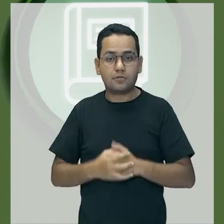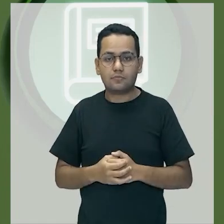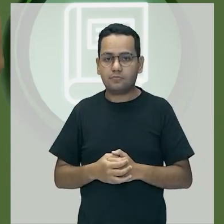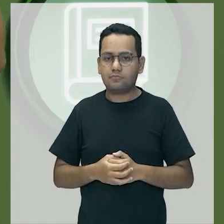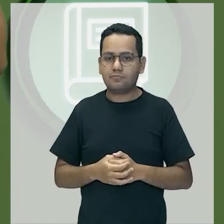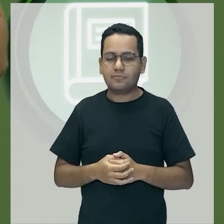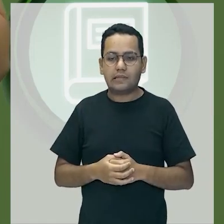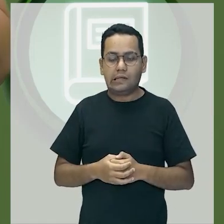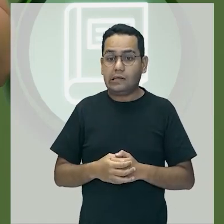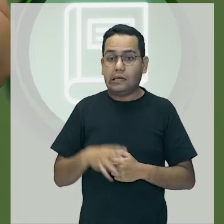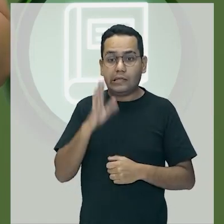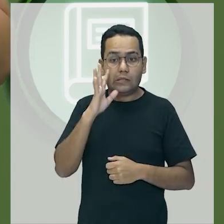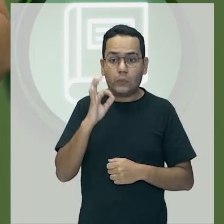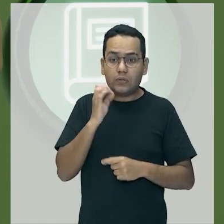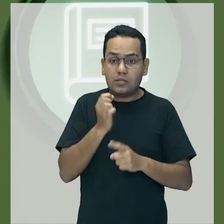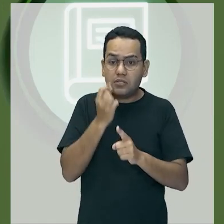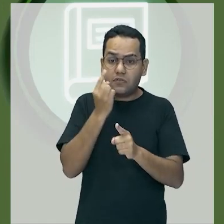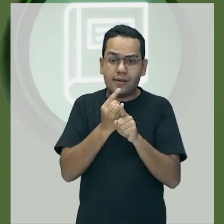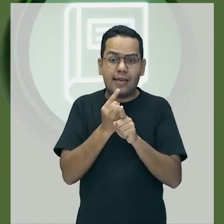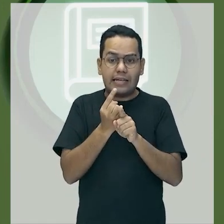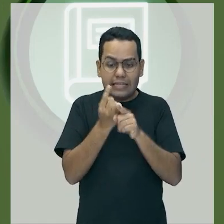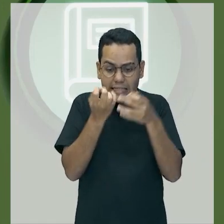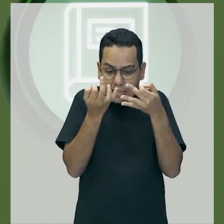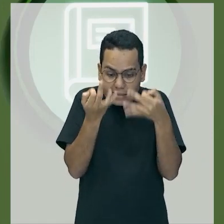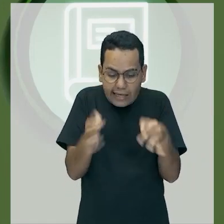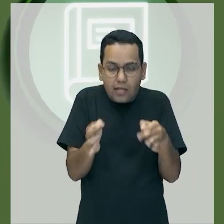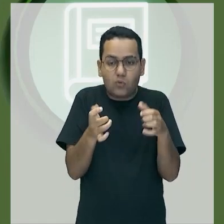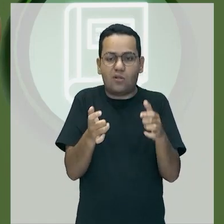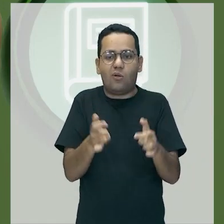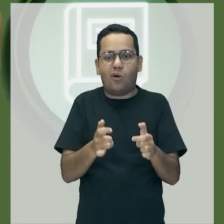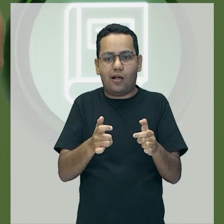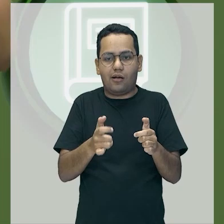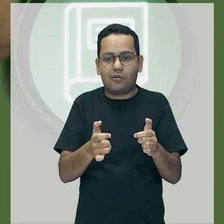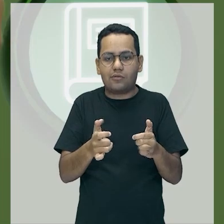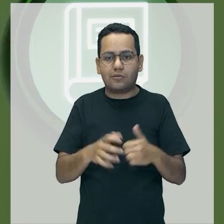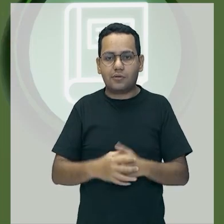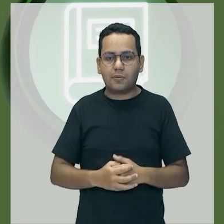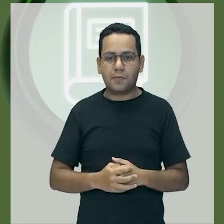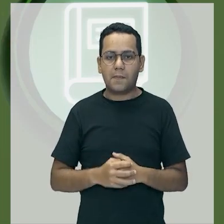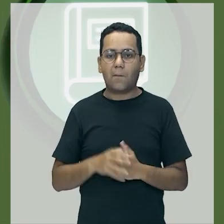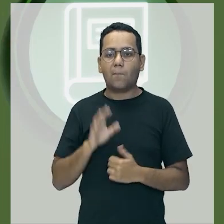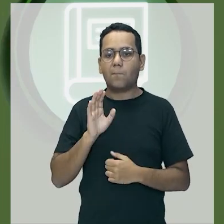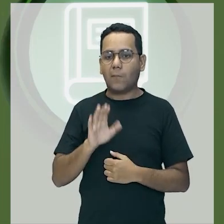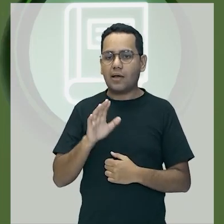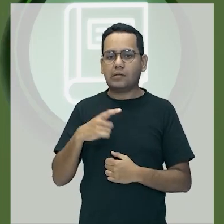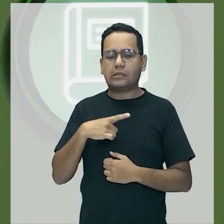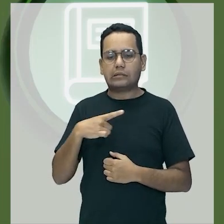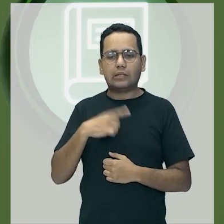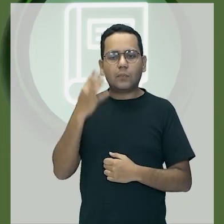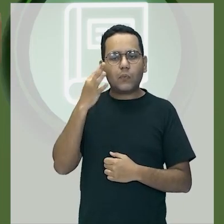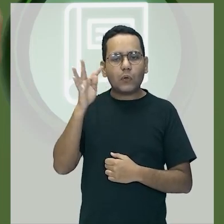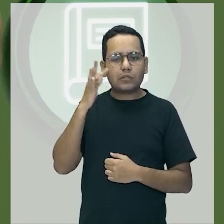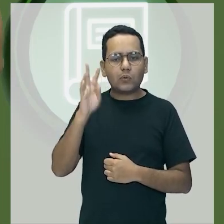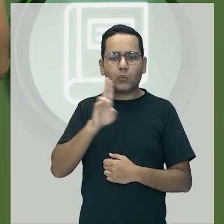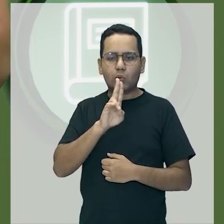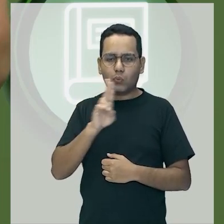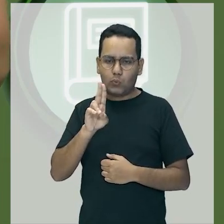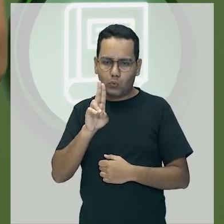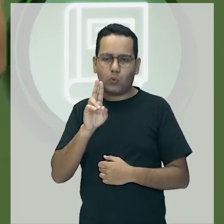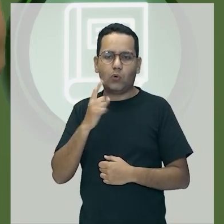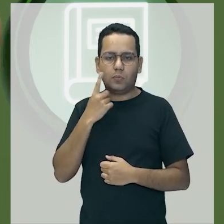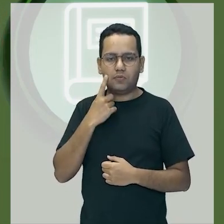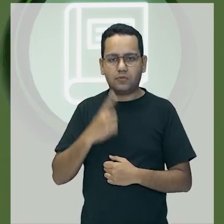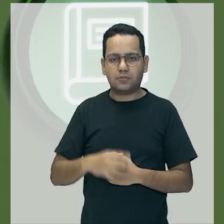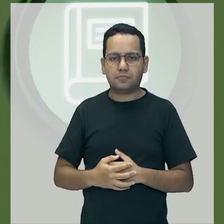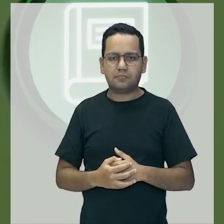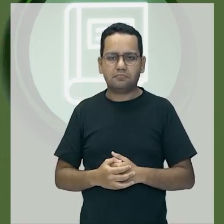identificar exatamente aonde esse elétron se encontra. Nós chamamos isso de princípio da incerteza de Heisenberg.